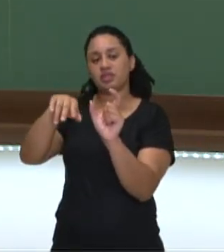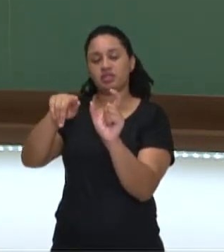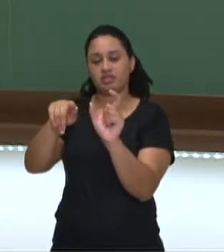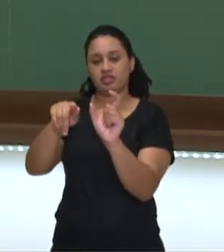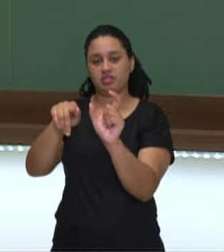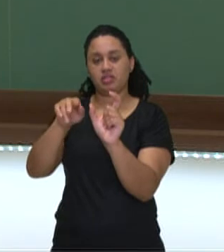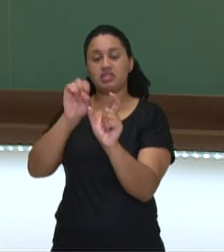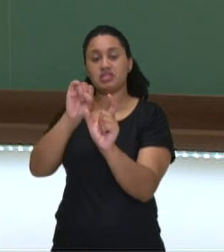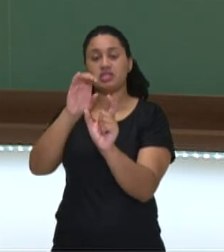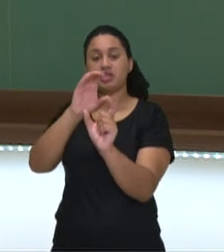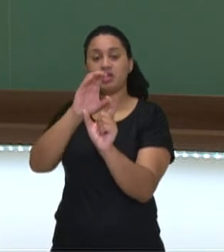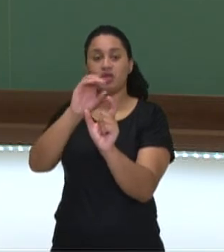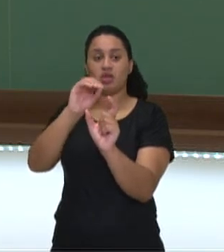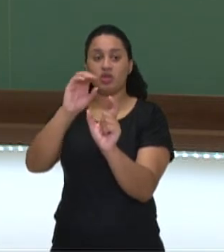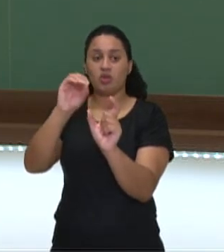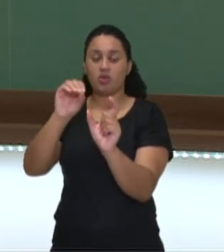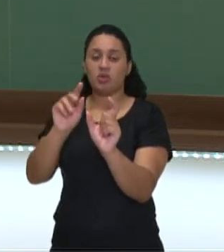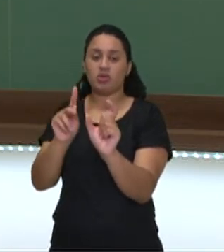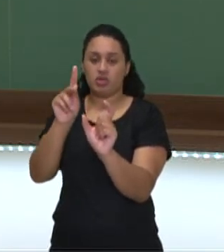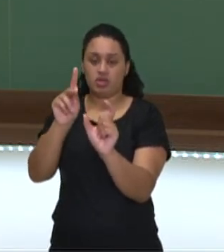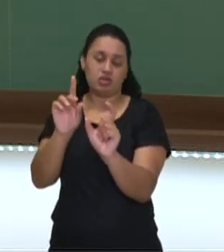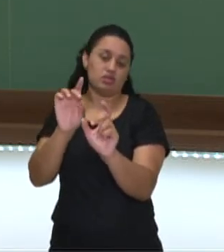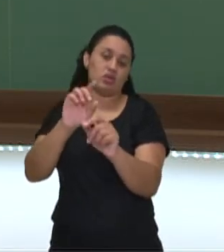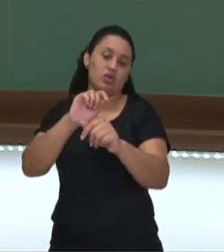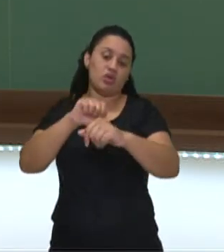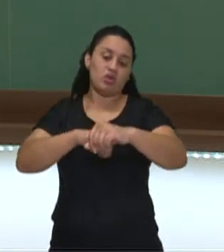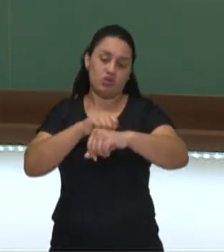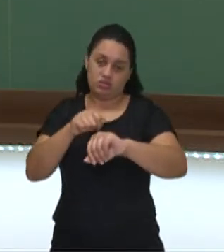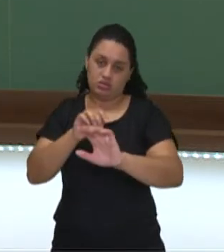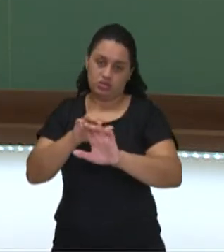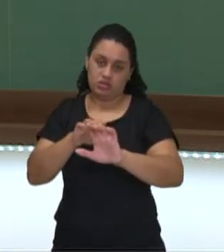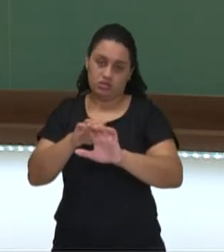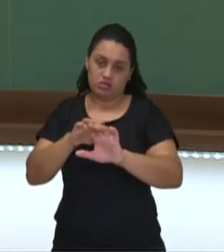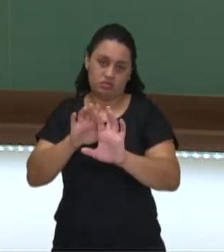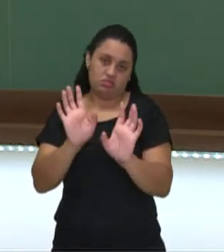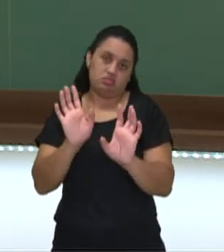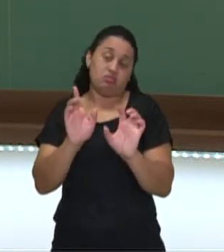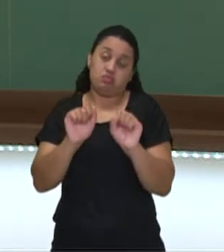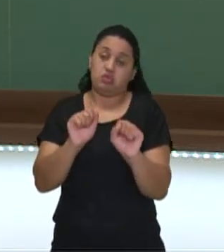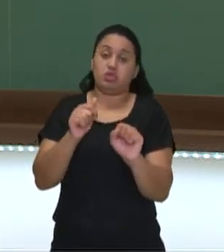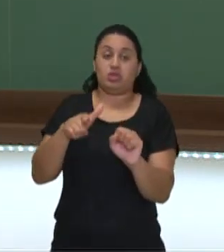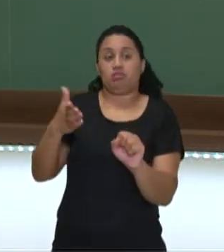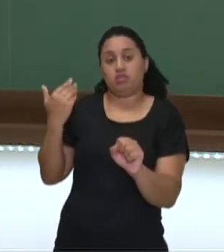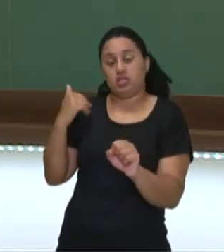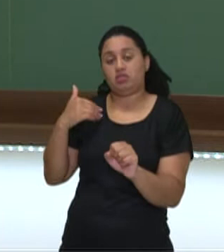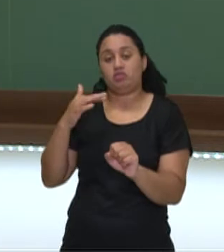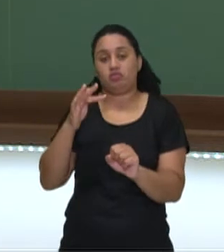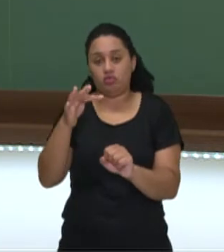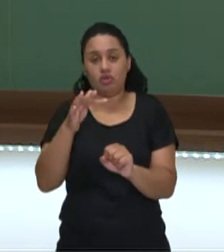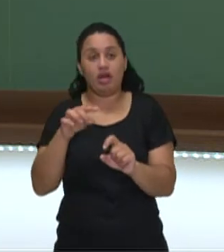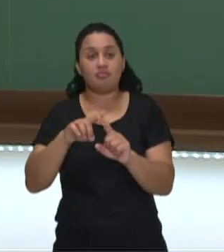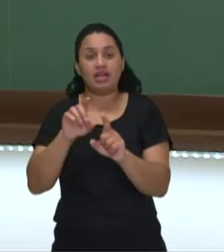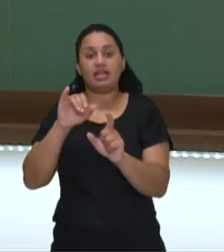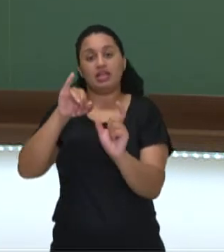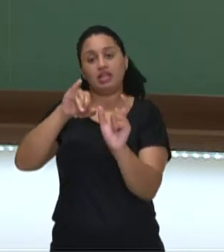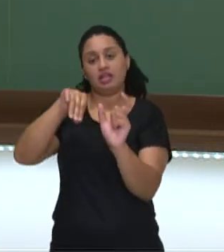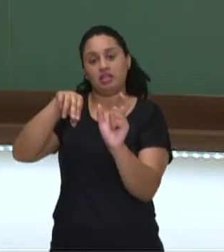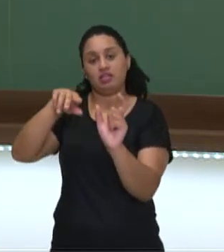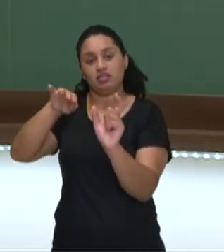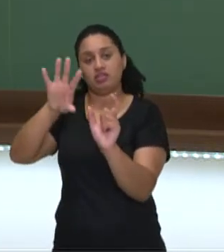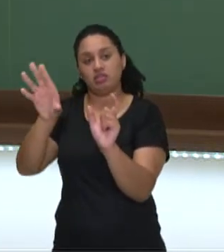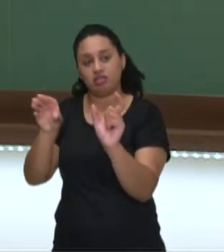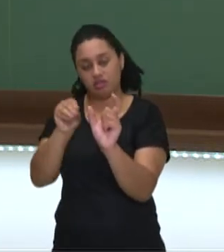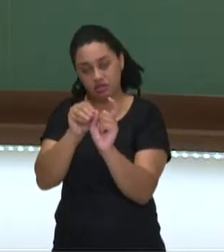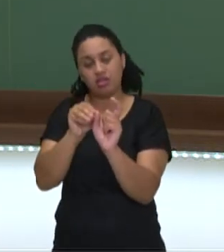eu tenho o verbo cozinhar. Coloco o ing, transformo em cozinhando, tá? E como que eu